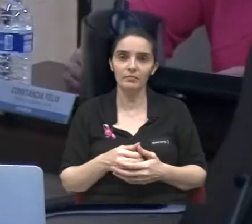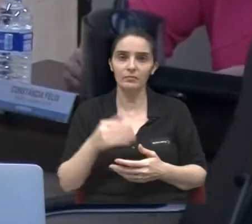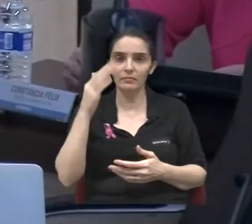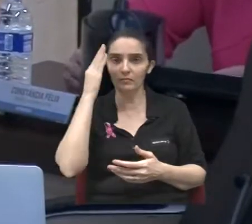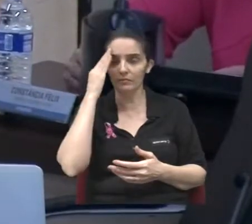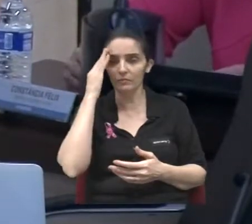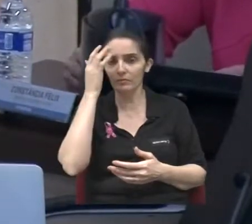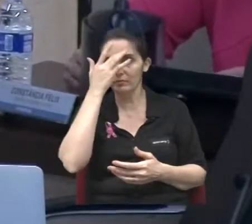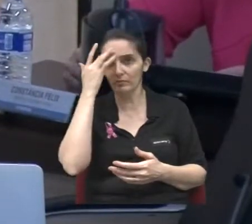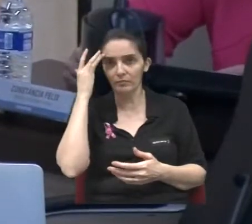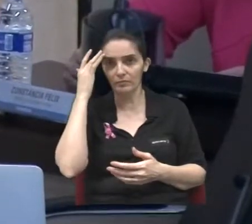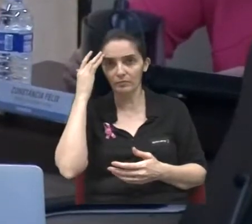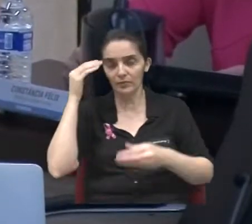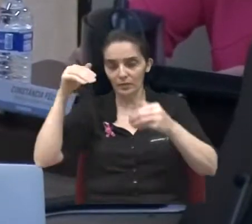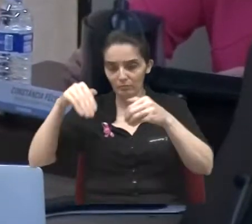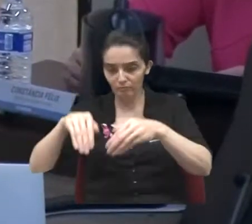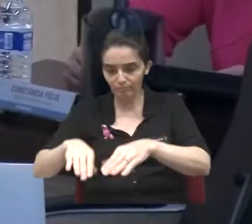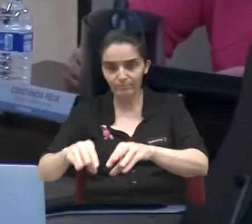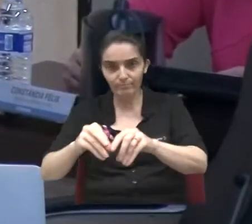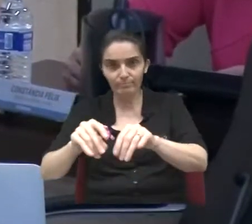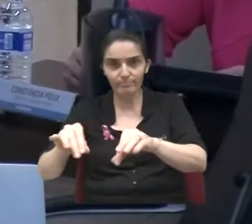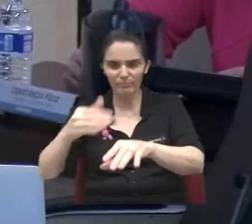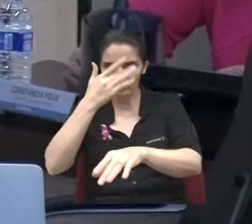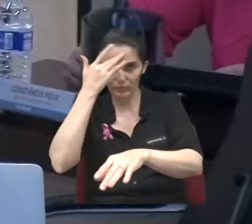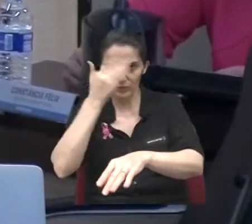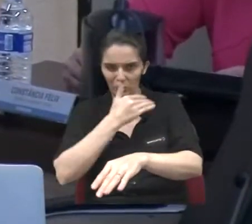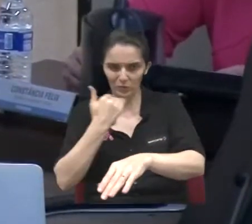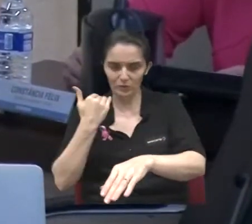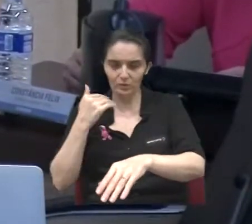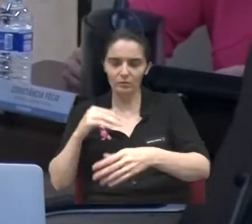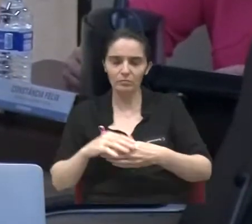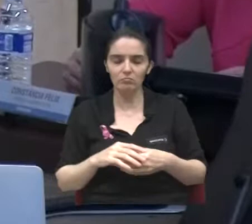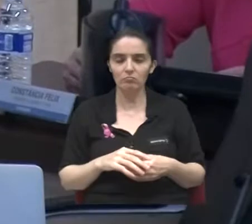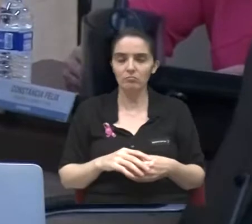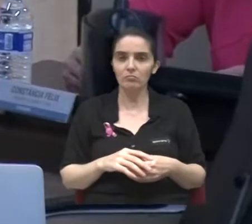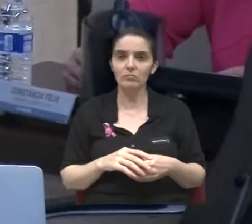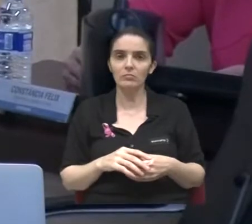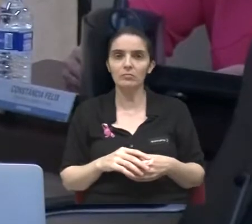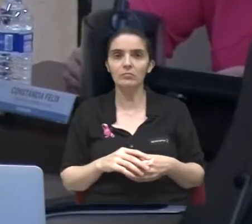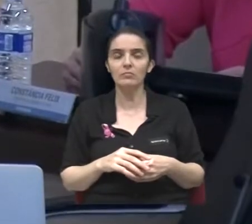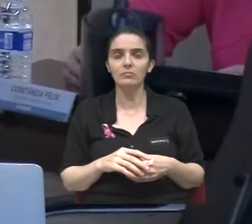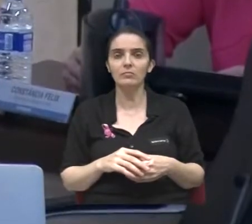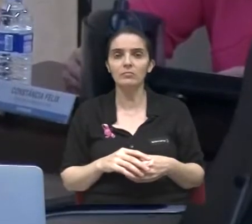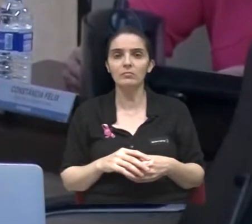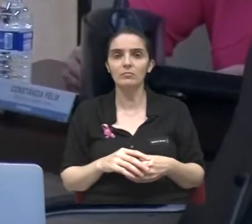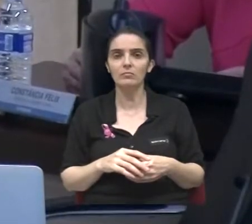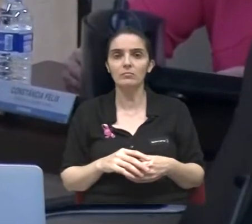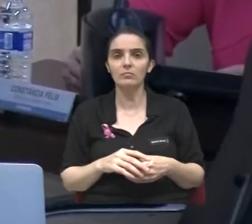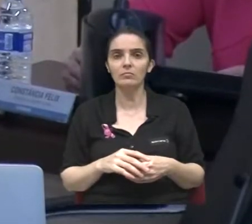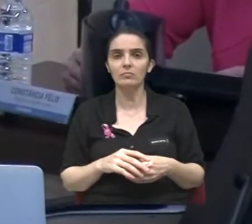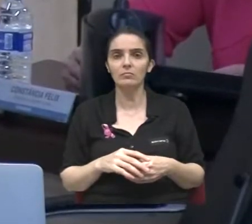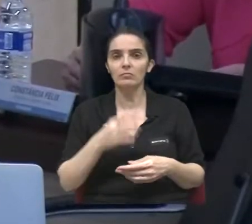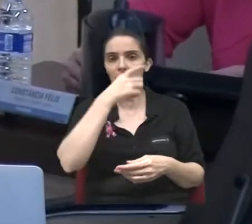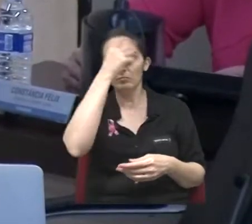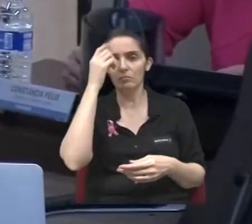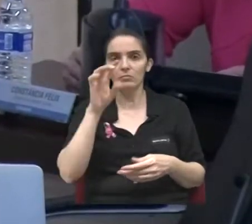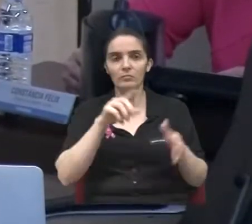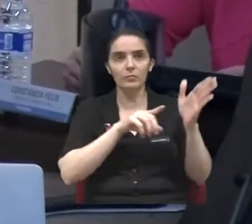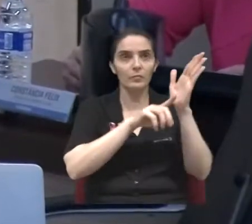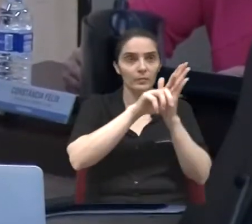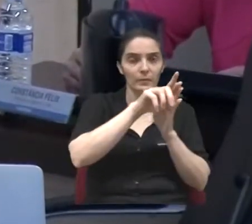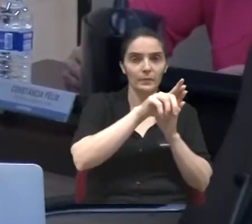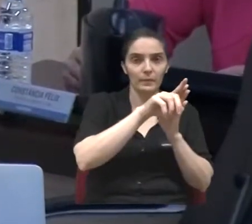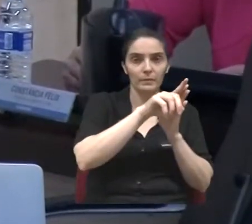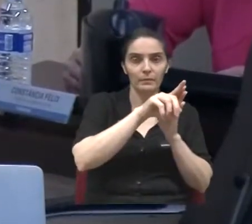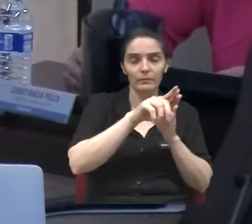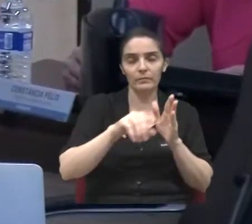Tendo os dados, e com certeza as perguntas do seu requerimento, da sua propositura, elas devem